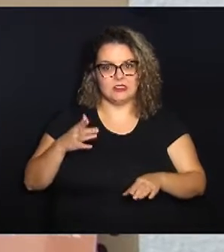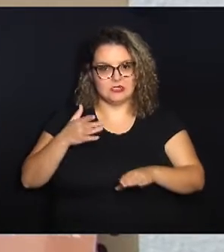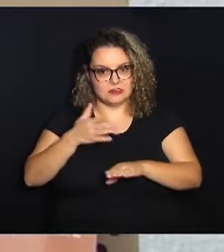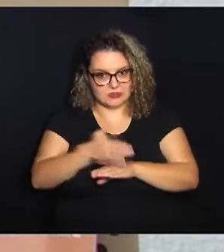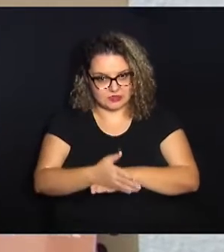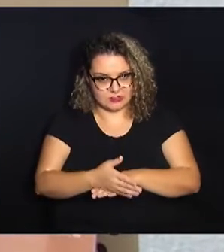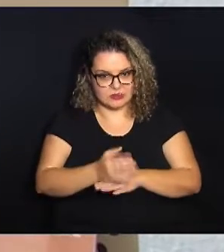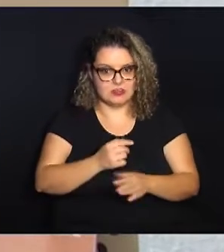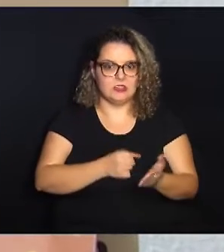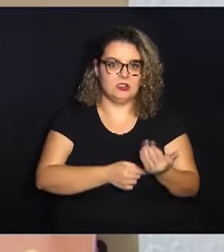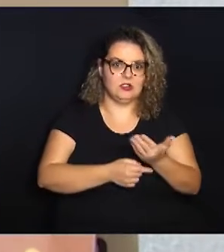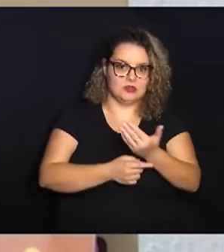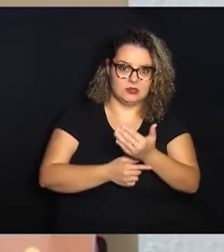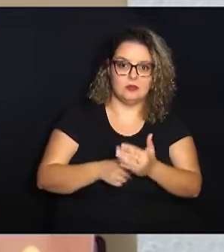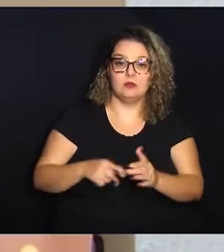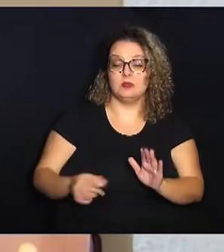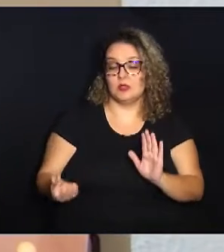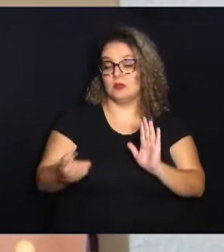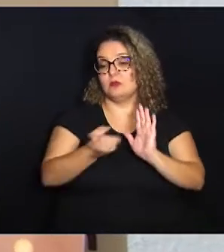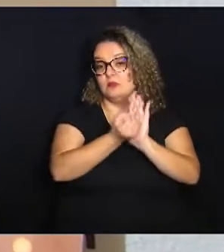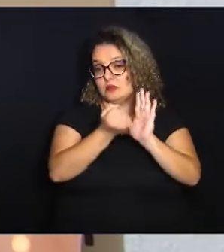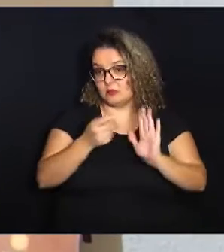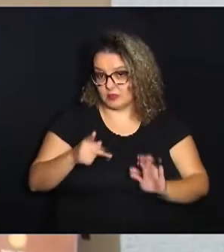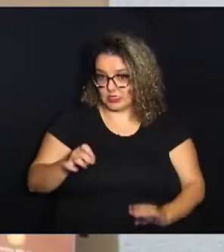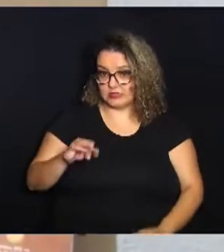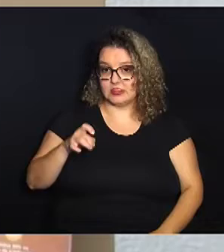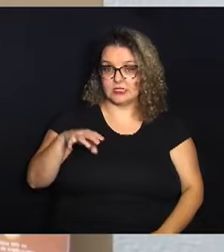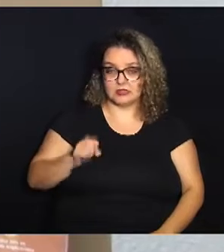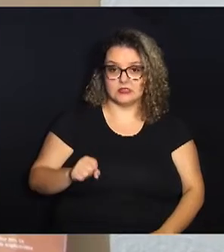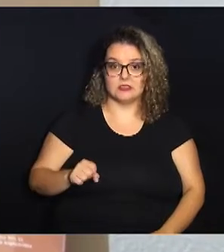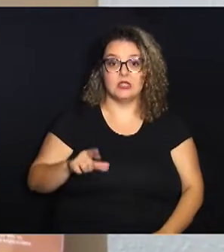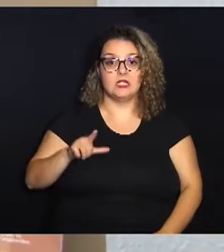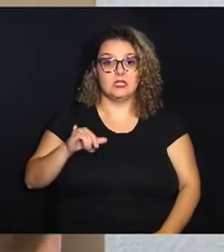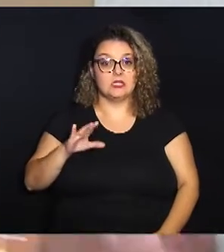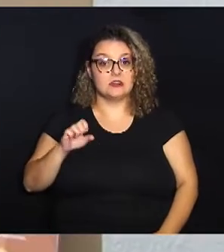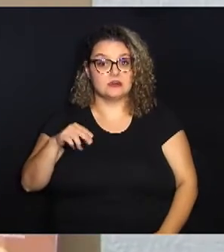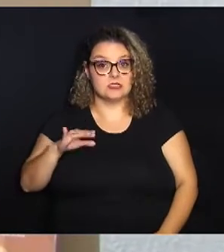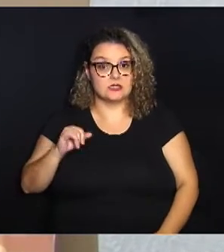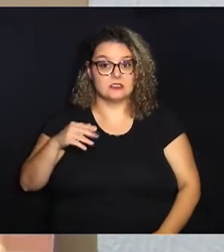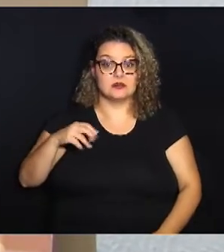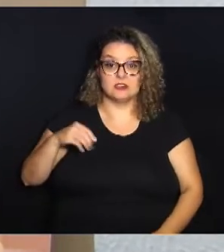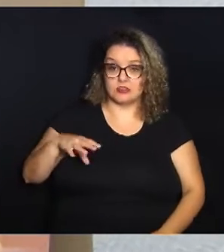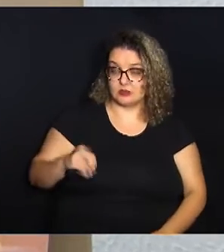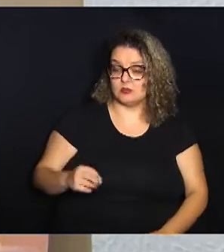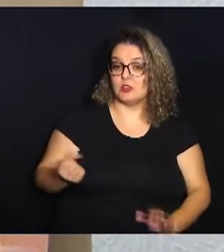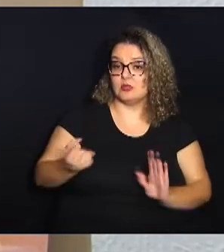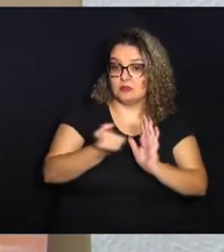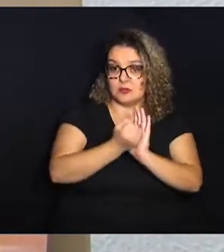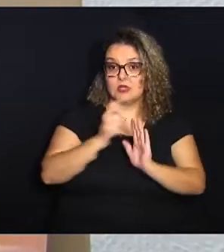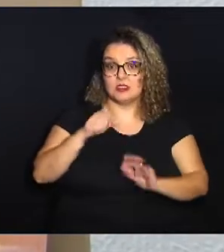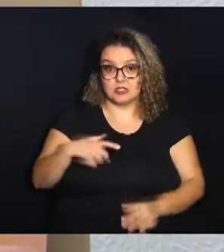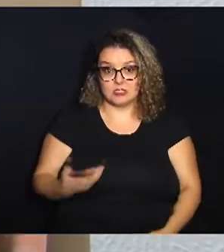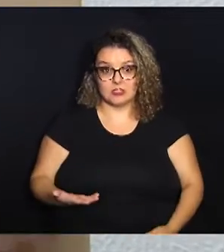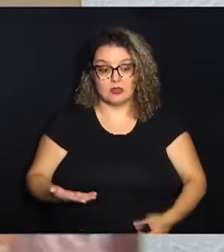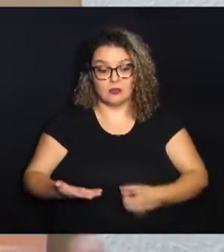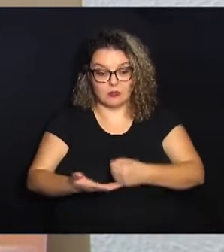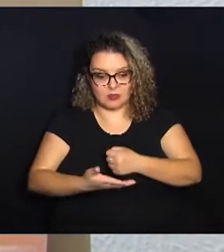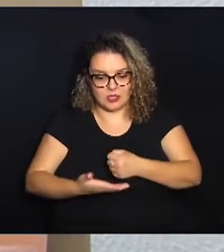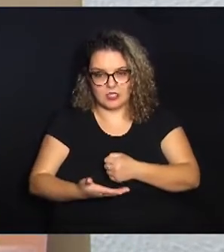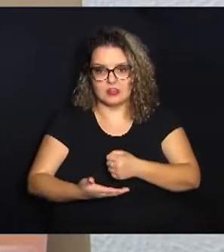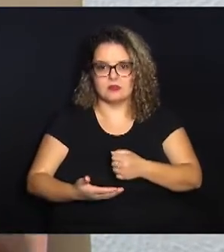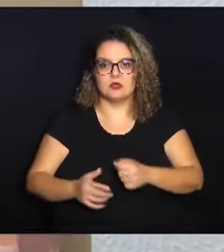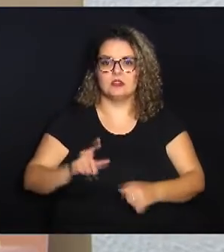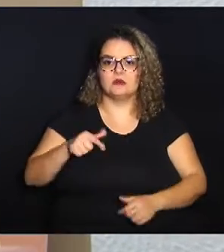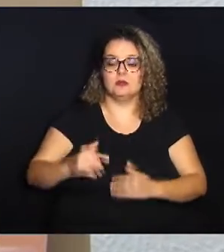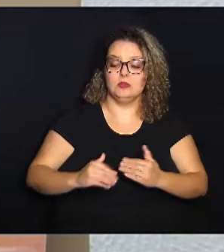às tecnologias, patentes. Licenciamos algumas patentes e como patente é uma pedra bruta, nós trabalhamos no